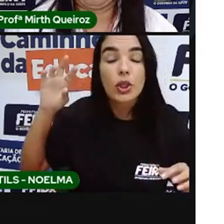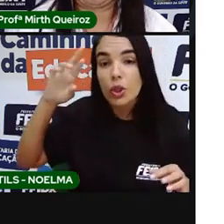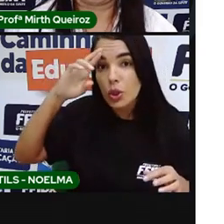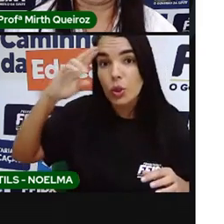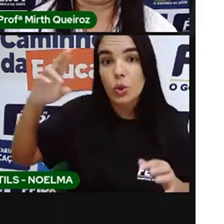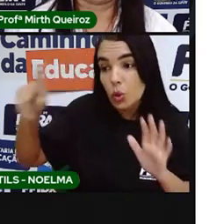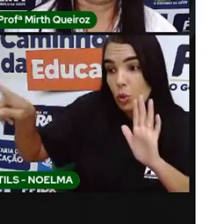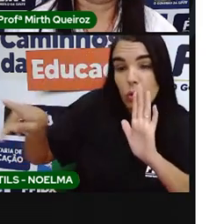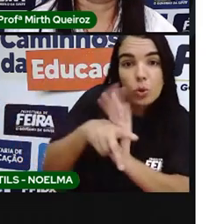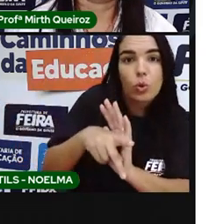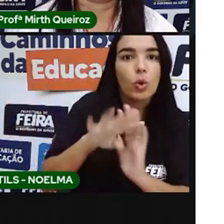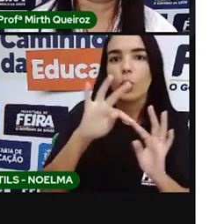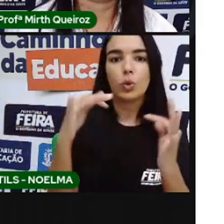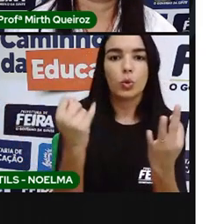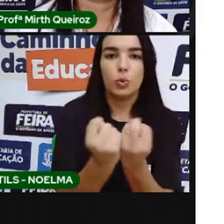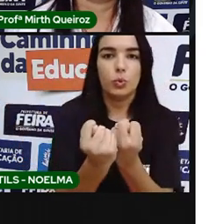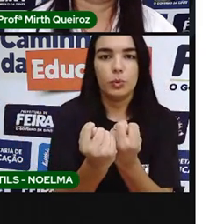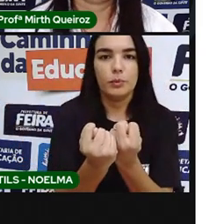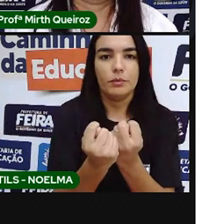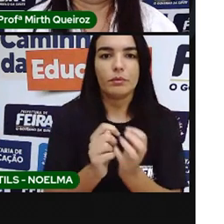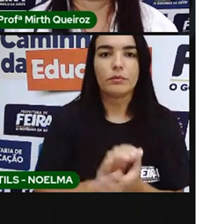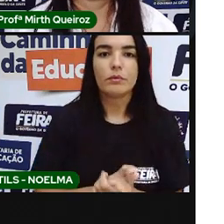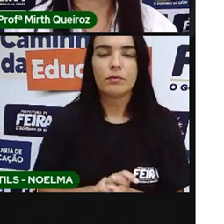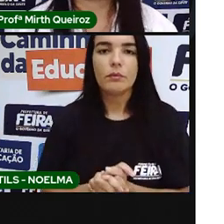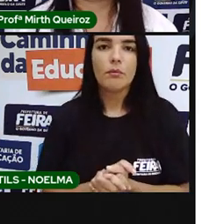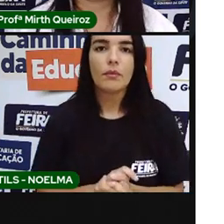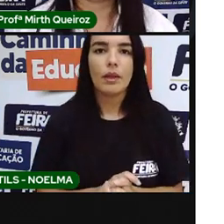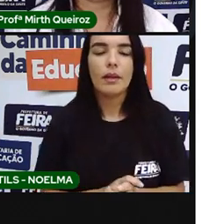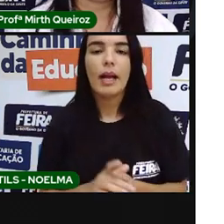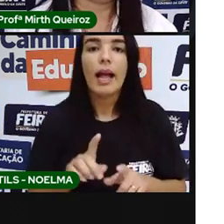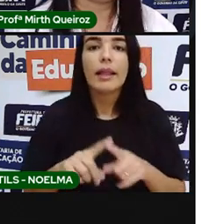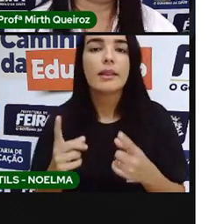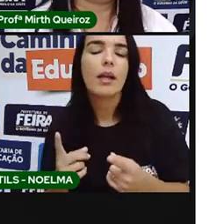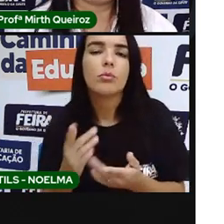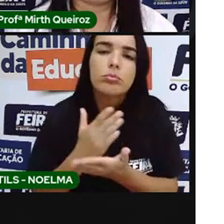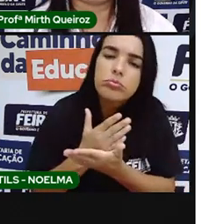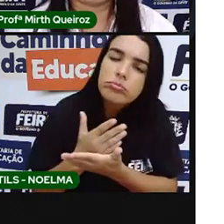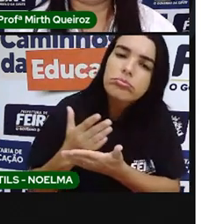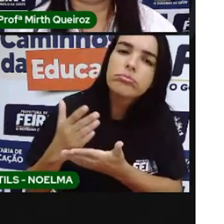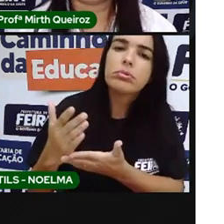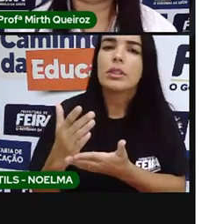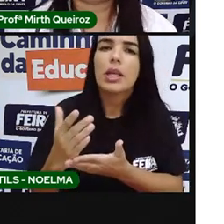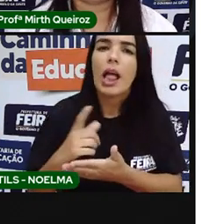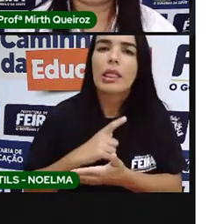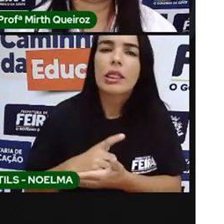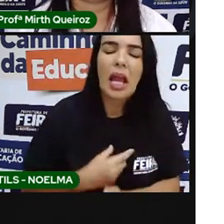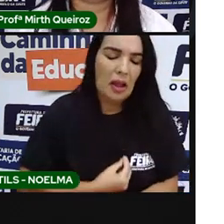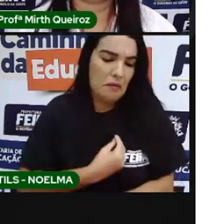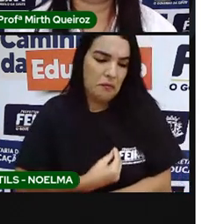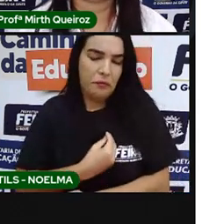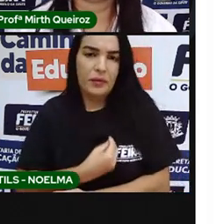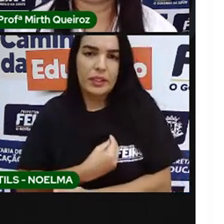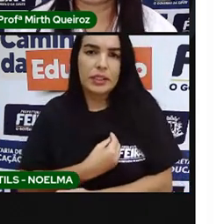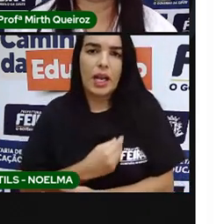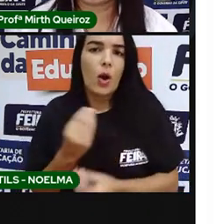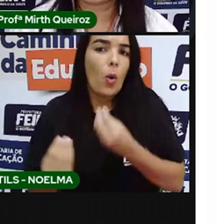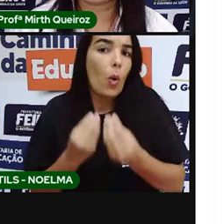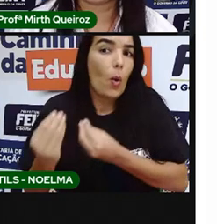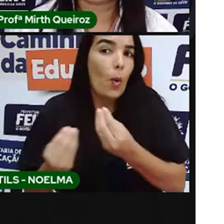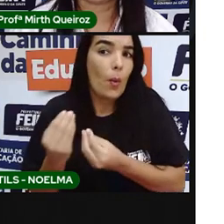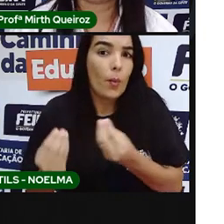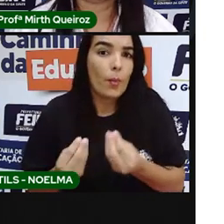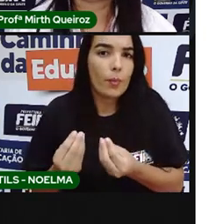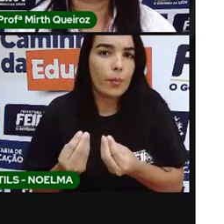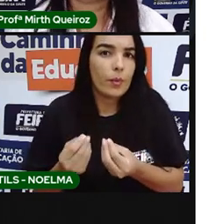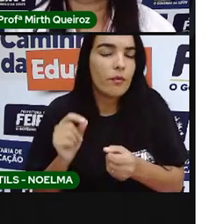de tu E aí e a princípio todo fonte de subsistência e da sociedade estava ligada e